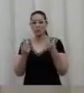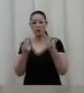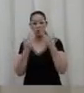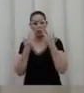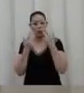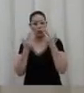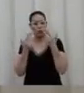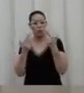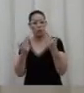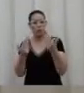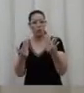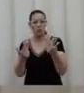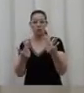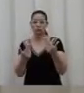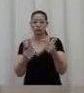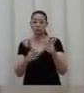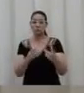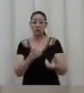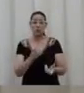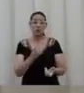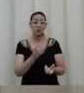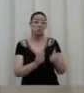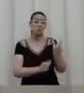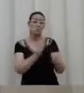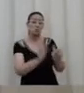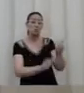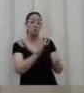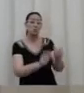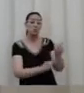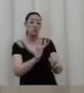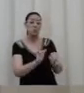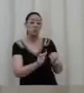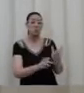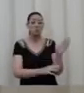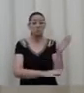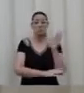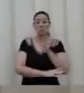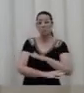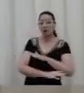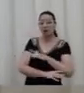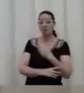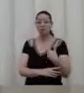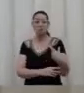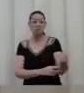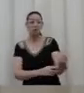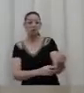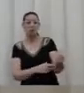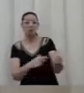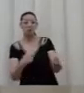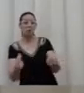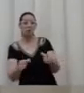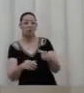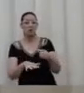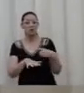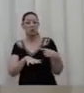e as criaturas esse movimento indo para o mal saindo do mal a lei imutável